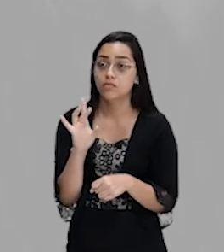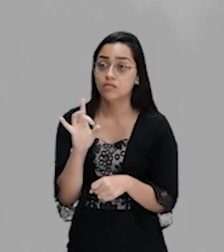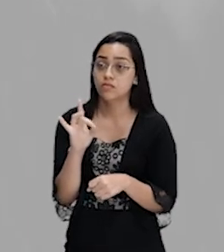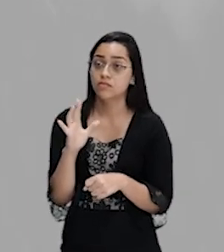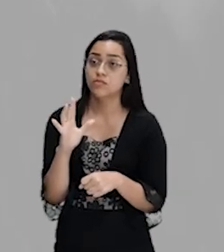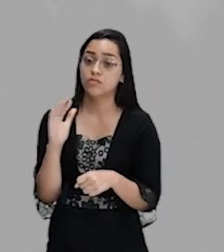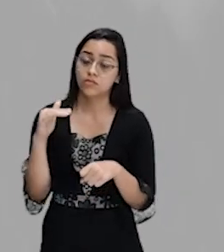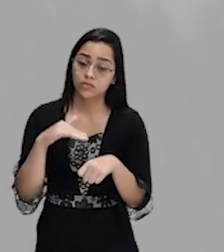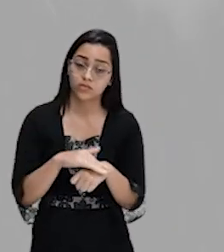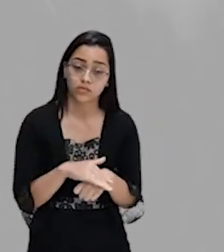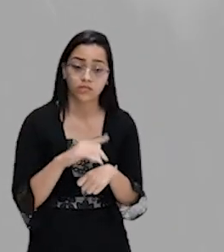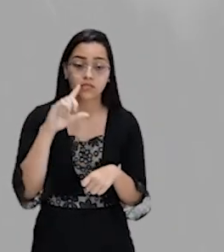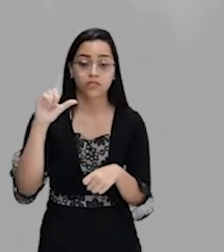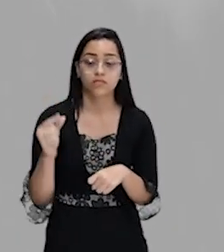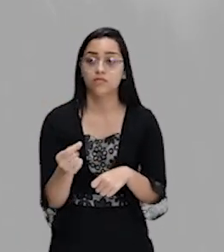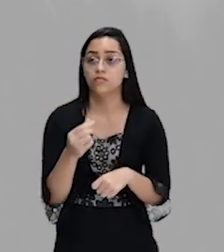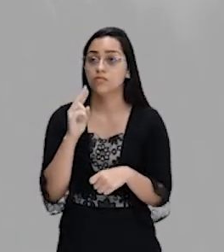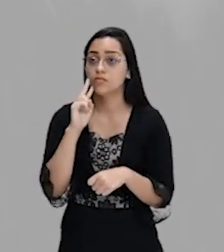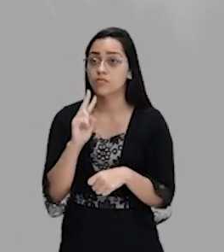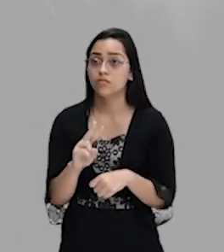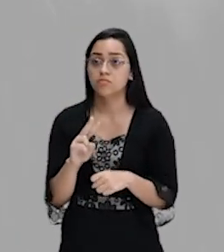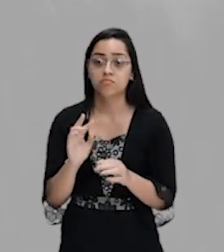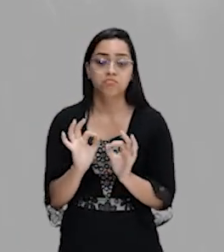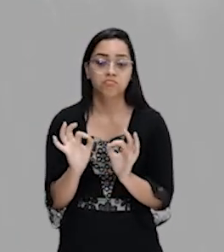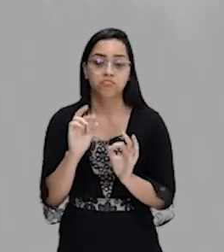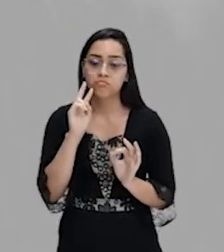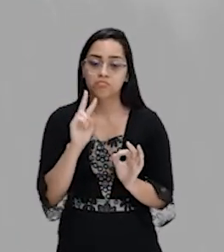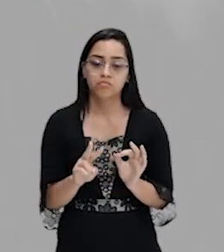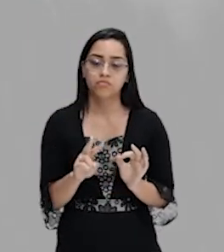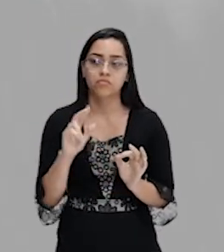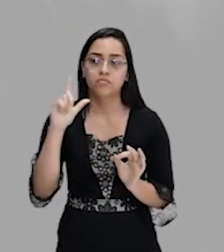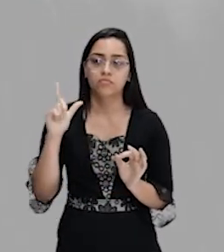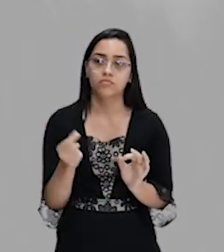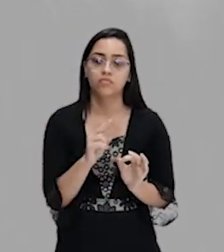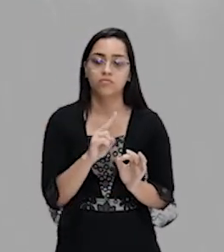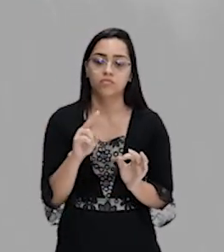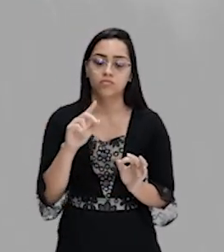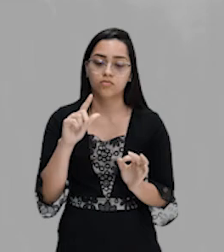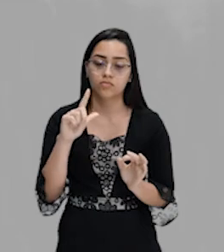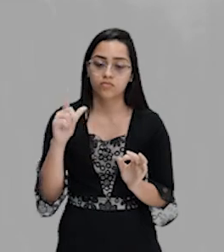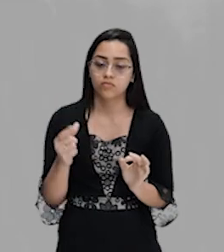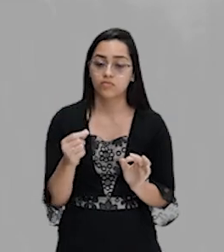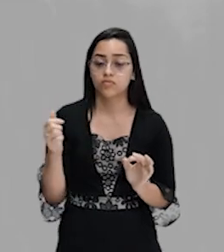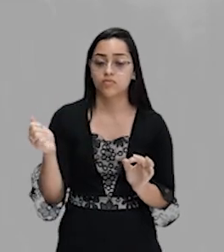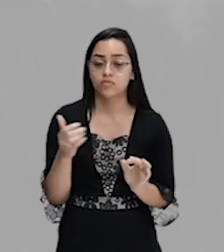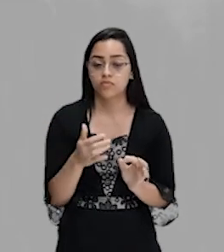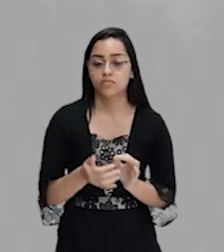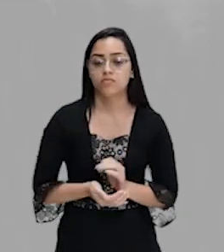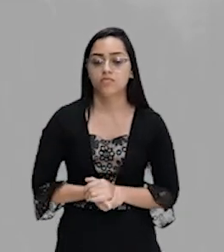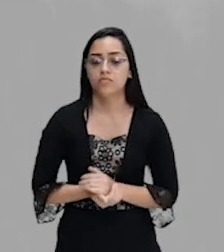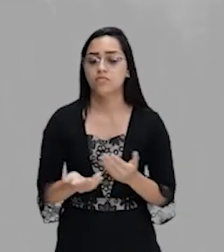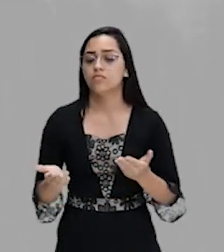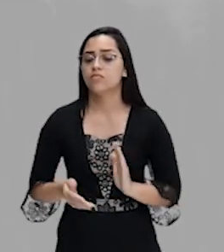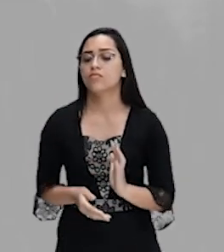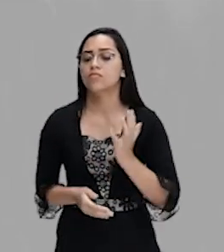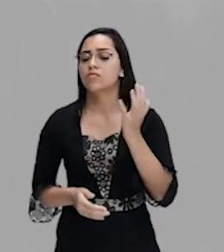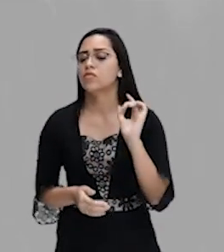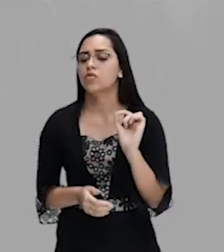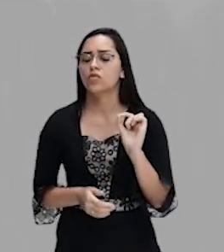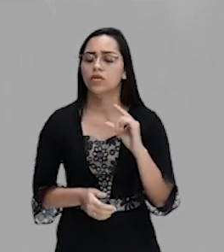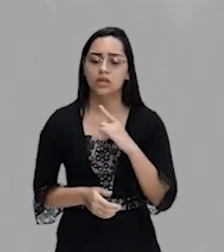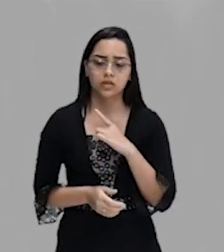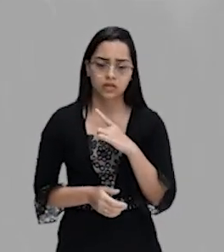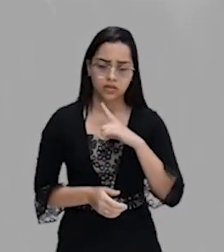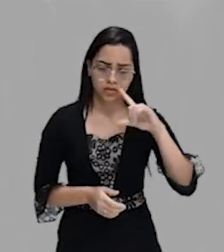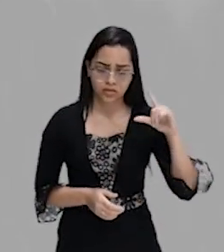Terra seria a noite na Lua, por isso que a gente não consegue ver essa Lua. Então é chamado de Lua nova, ok? O que vai acontecer é o seguinte: